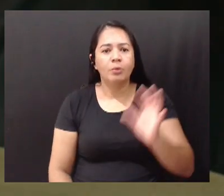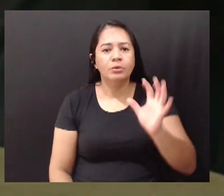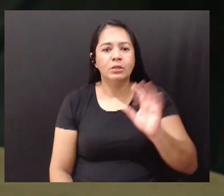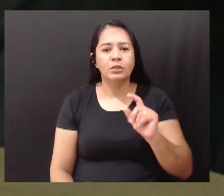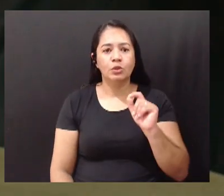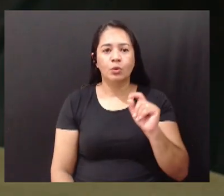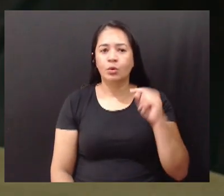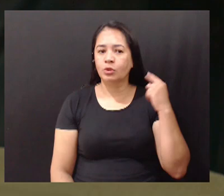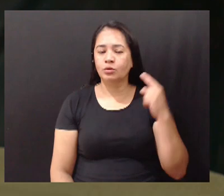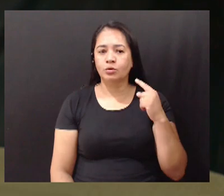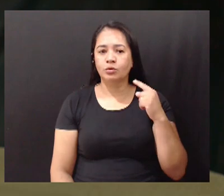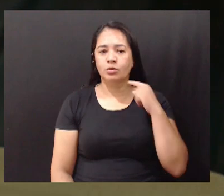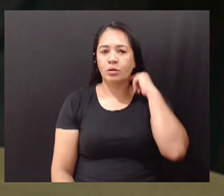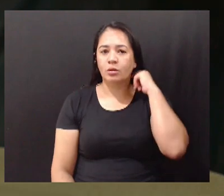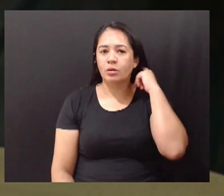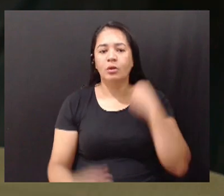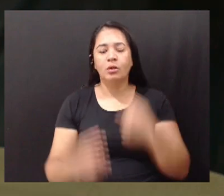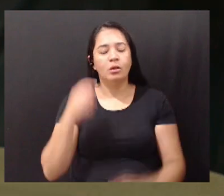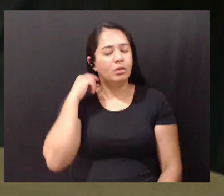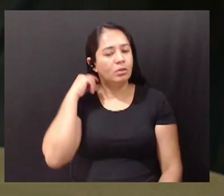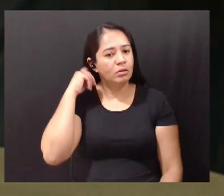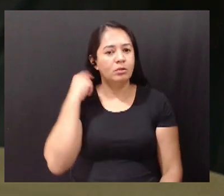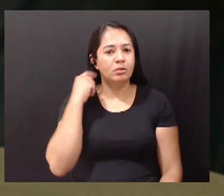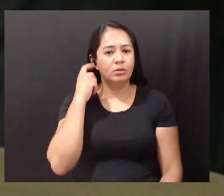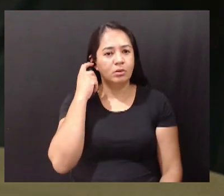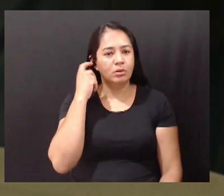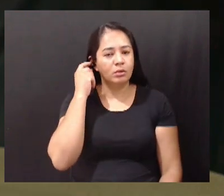sistema mental? A gente acaba tendo um